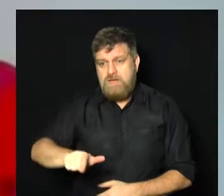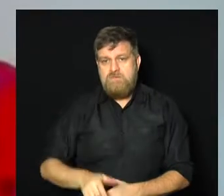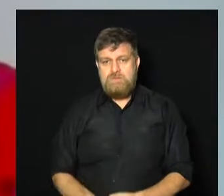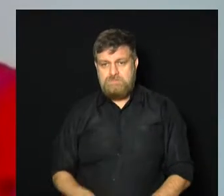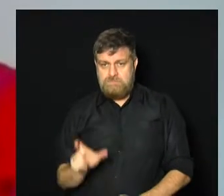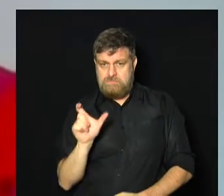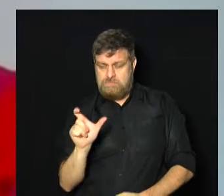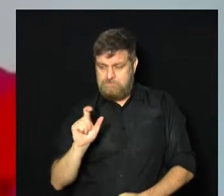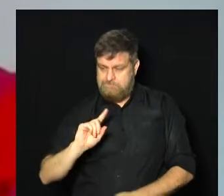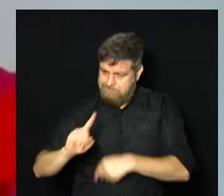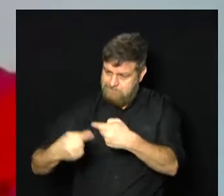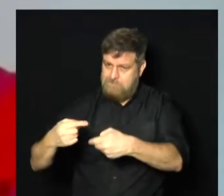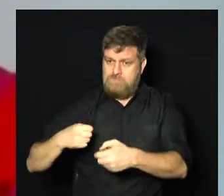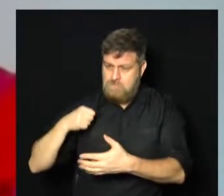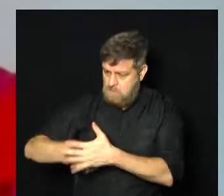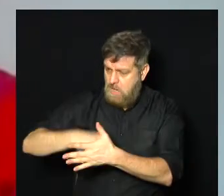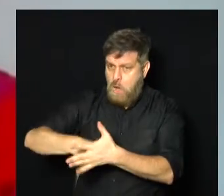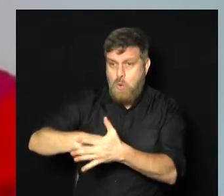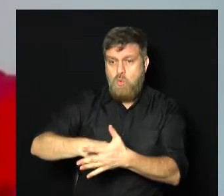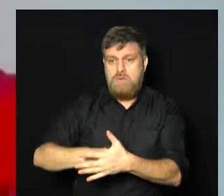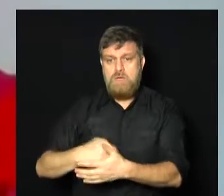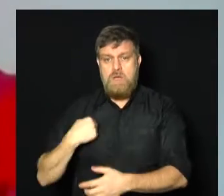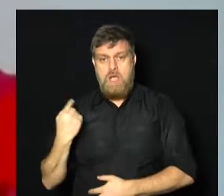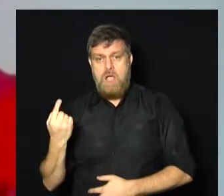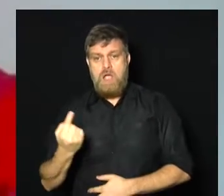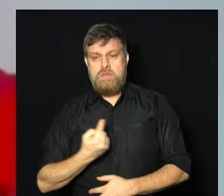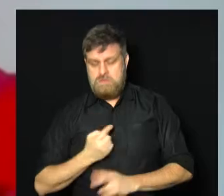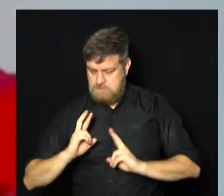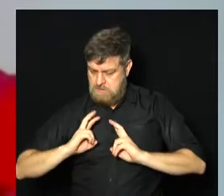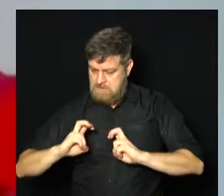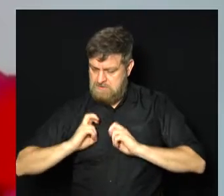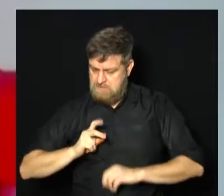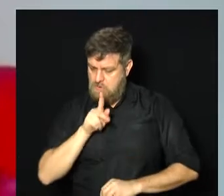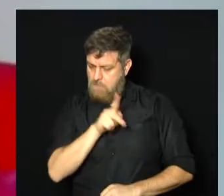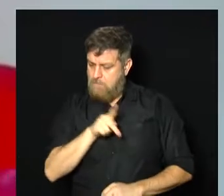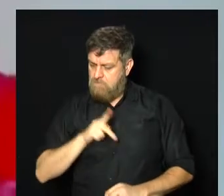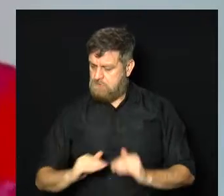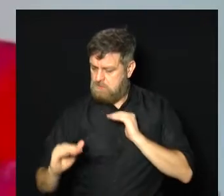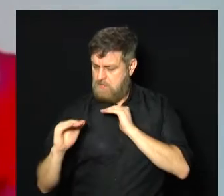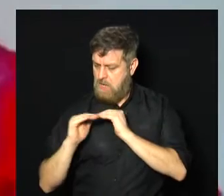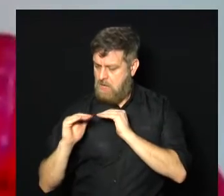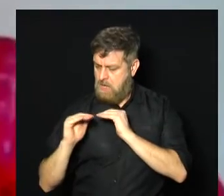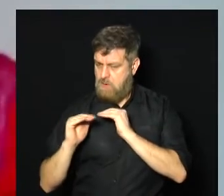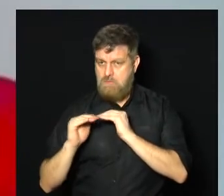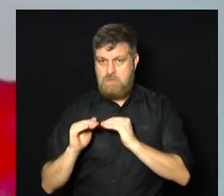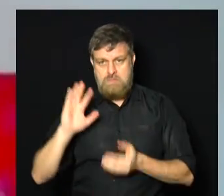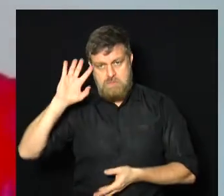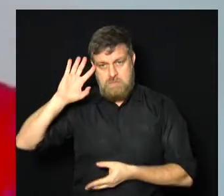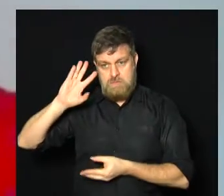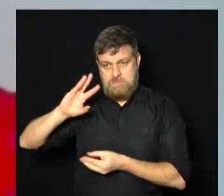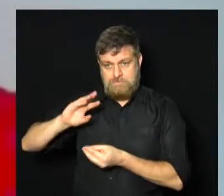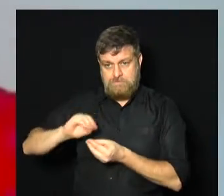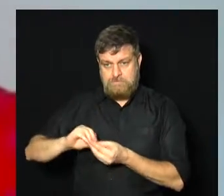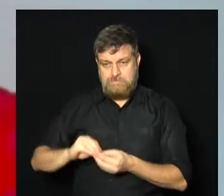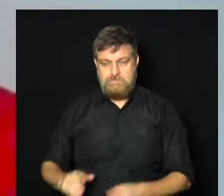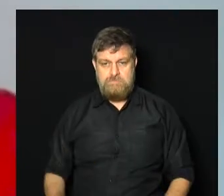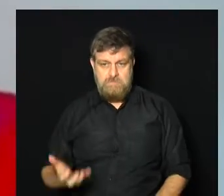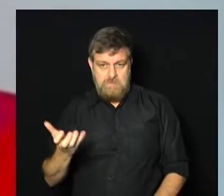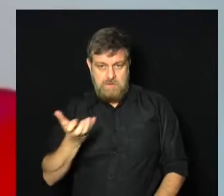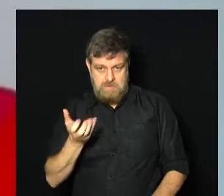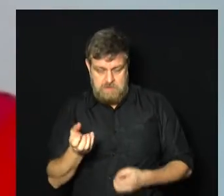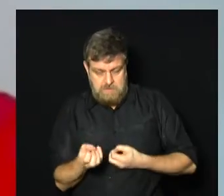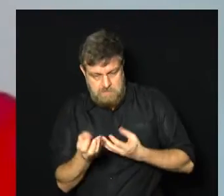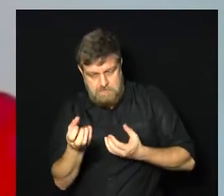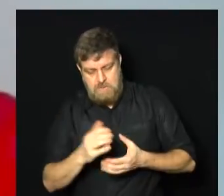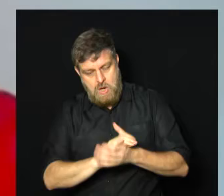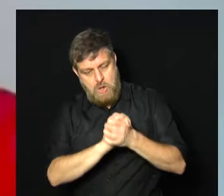um passo importante da luta da classe trabalhadora, o nosso reconhecimento como professoras. Acho que é isso que eu gostaria de destacar,